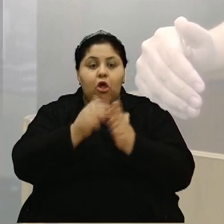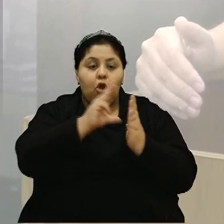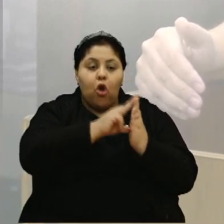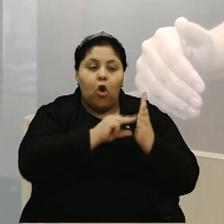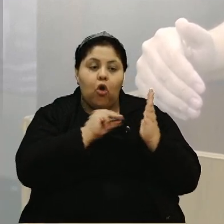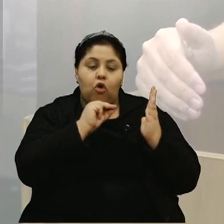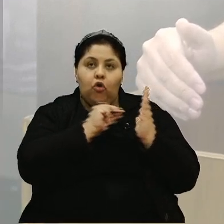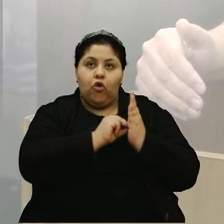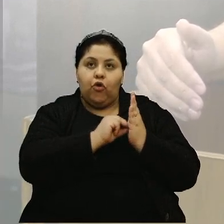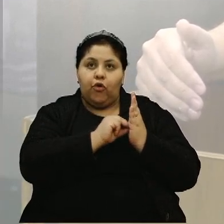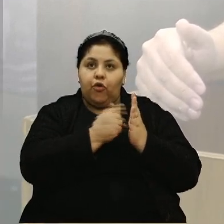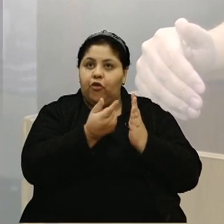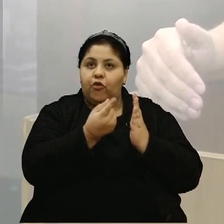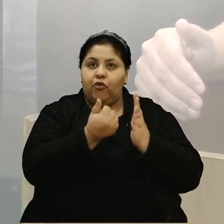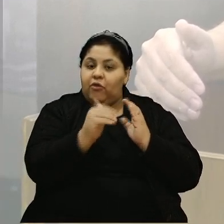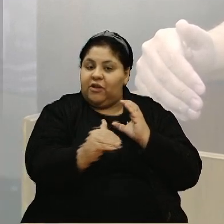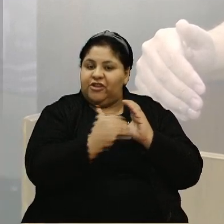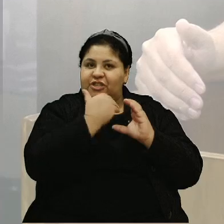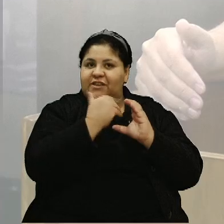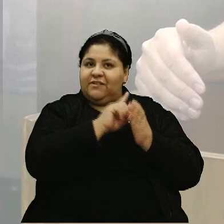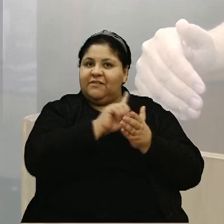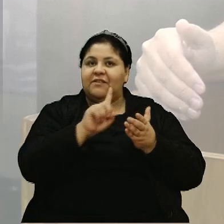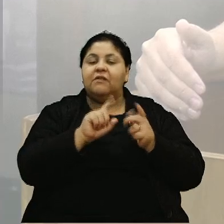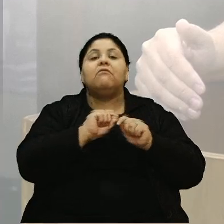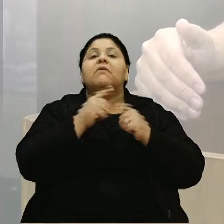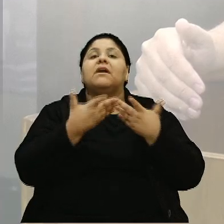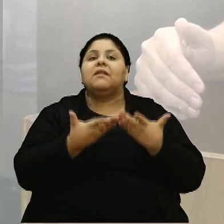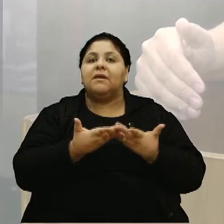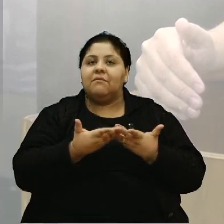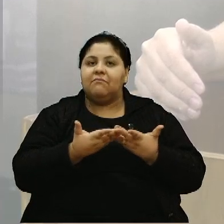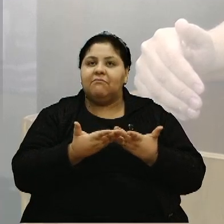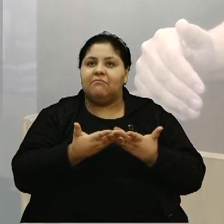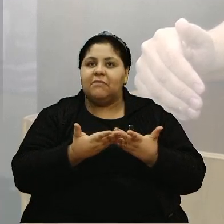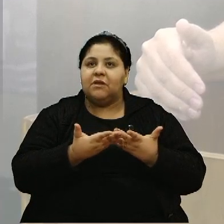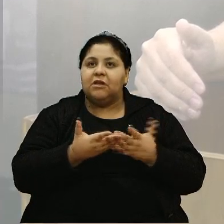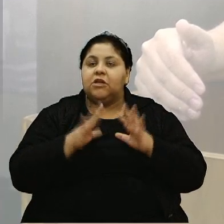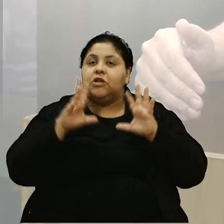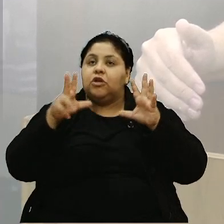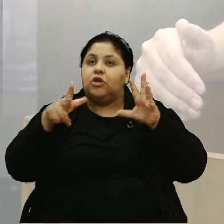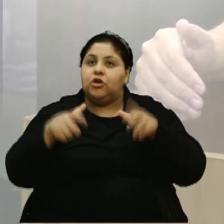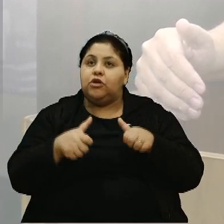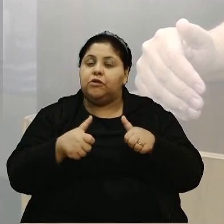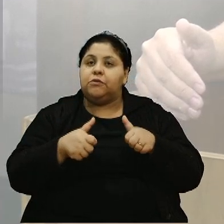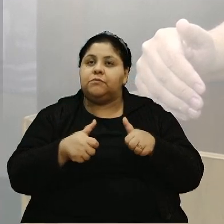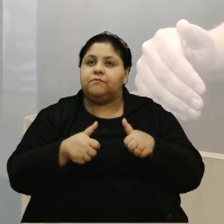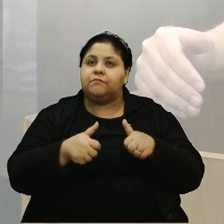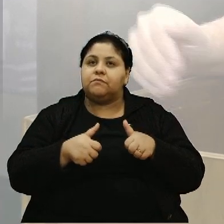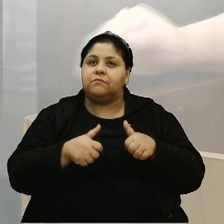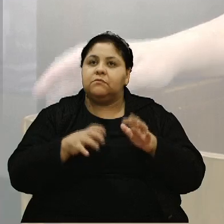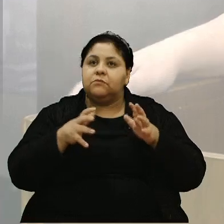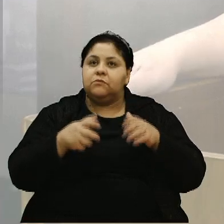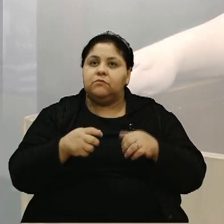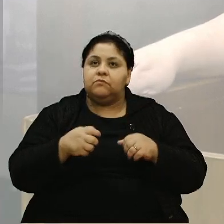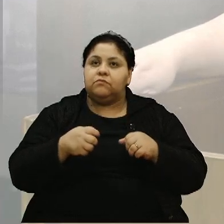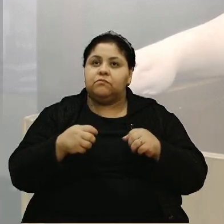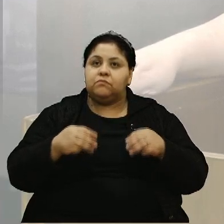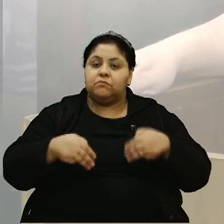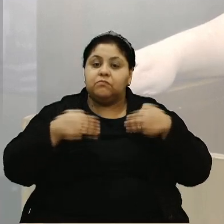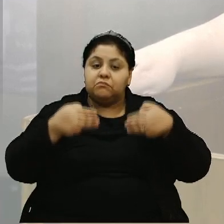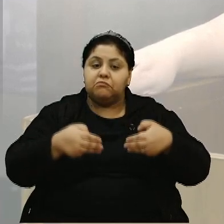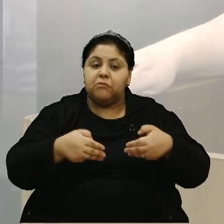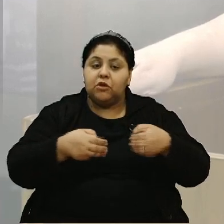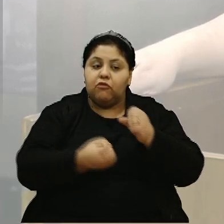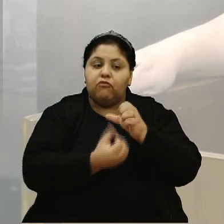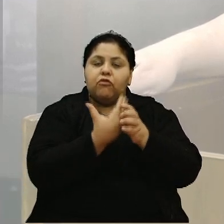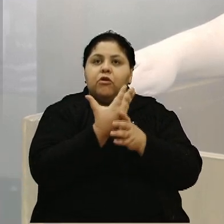que esse recurso não está chegando. Aonde está indo? Em todos aqueles cargos, em quantos ministérios que foram colocados lá?